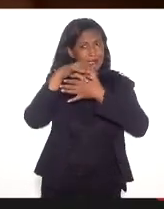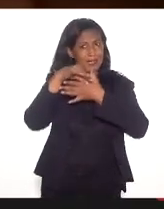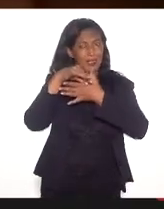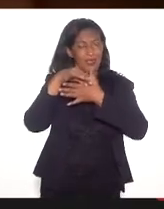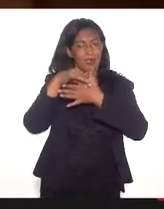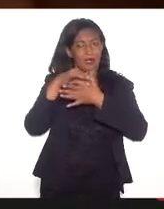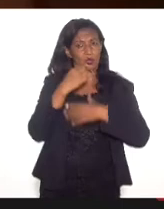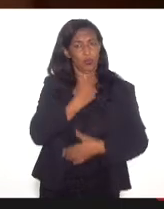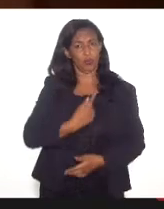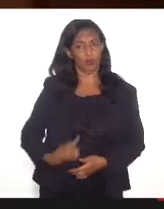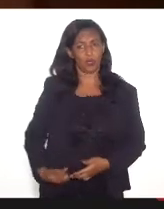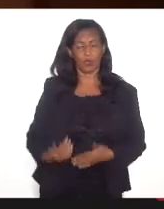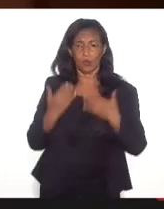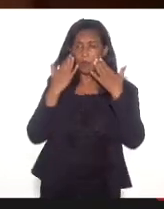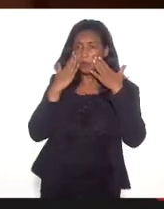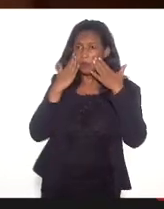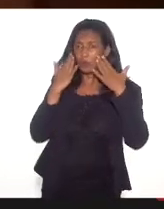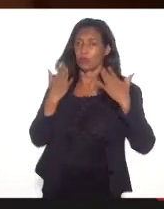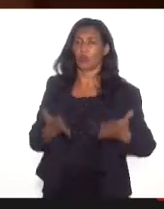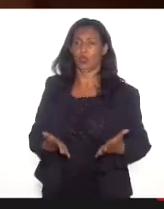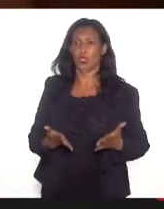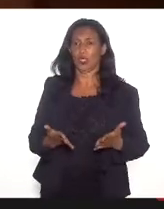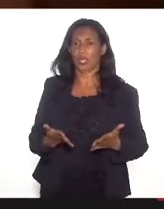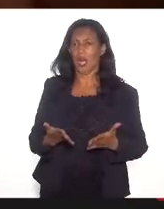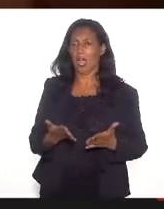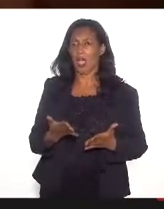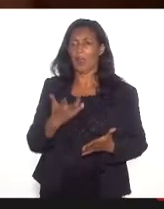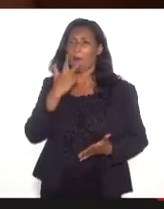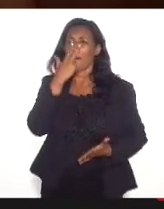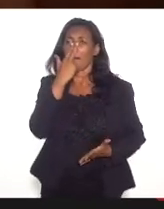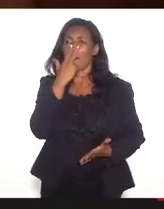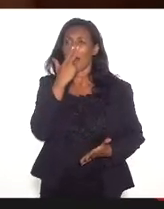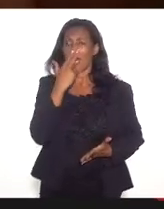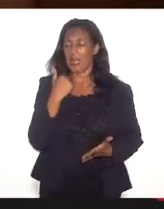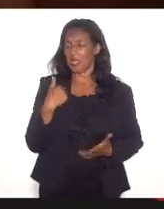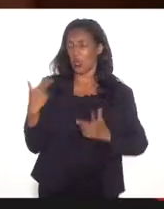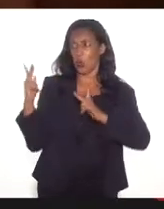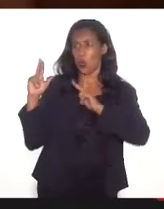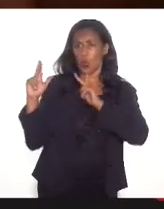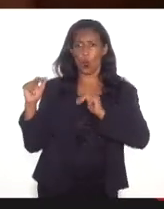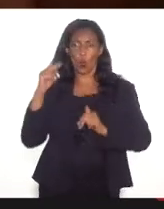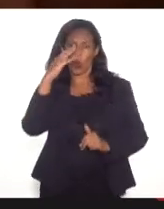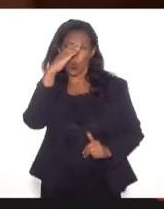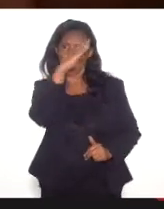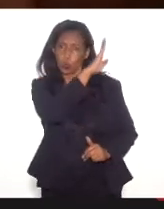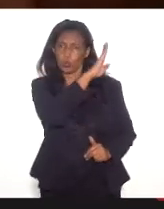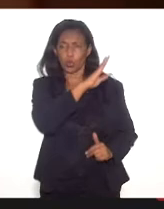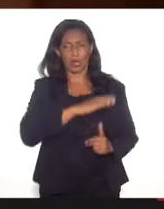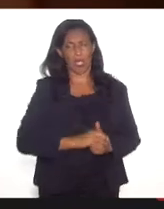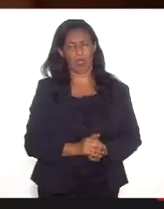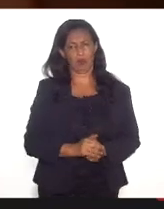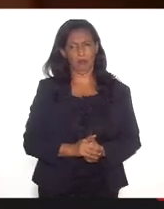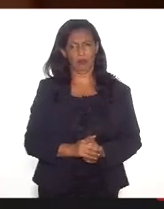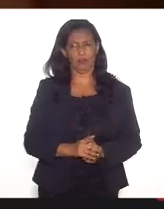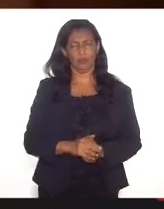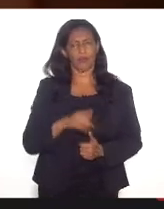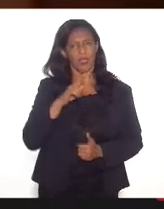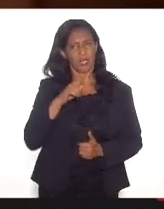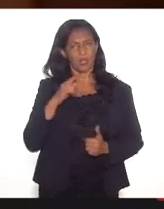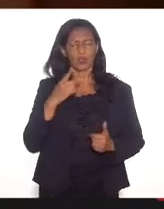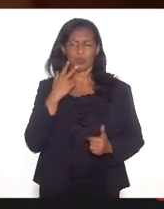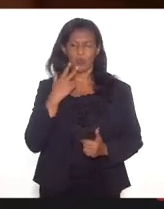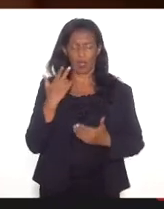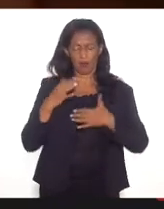demonstrações de querer, assim, se revelar como bolsonarista de raiz. E isso deve ter repercussões sobre a sua política pública de